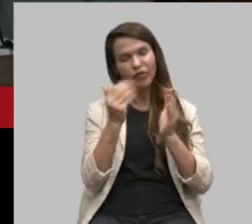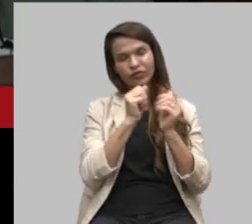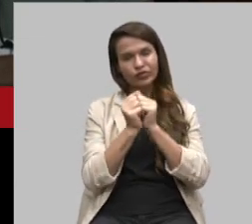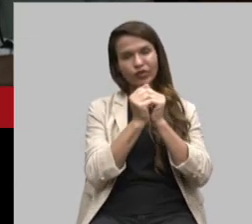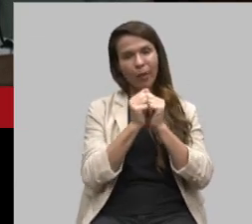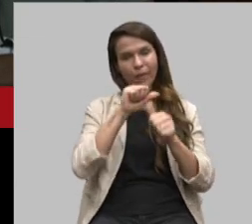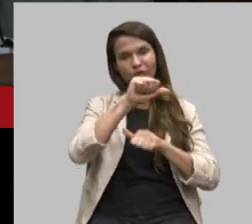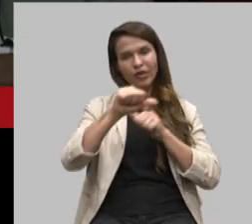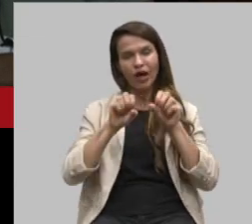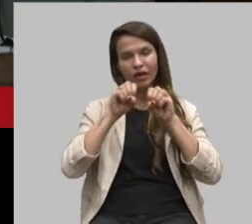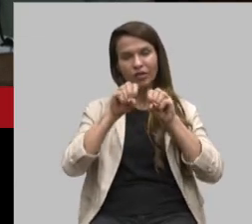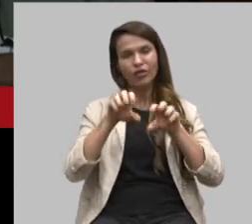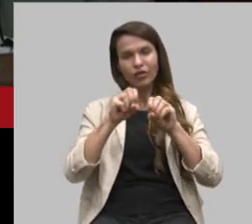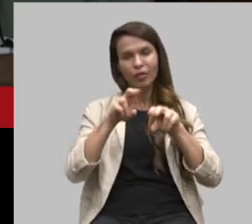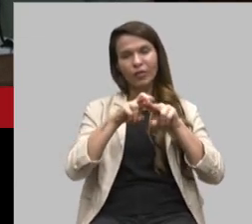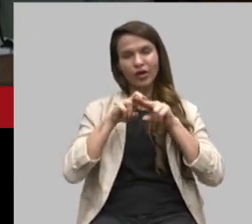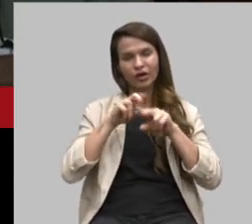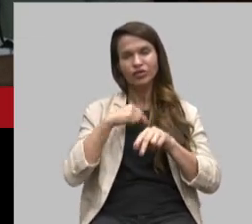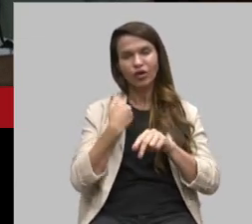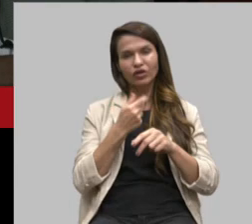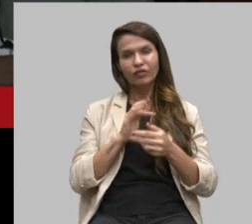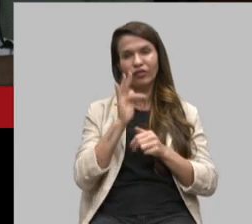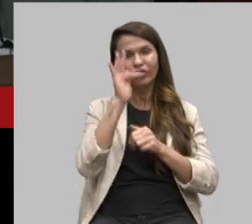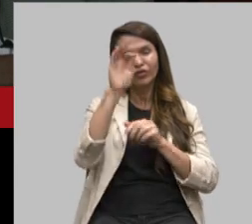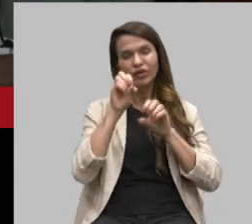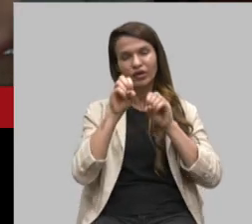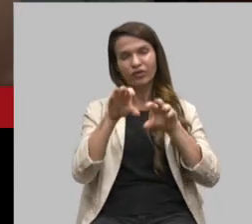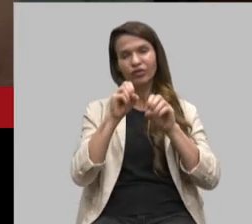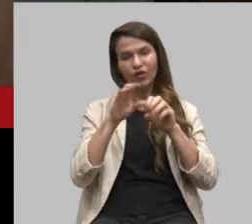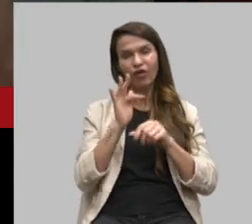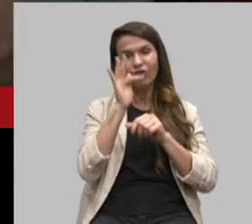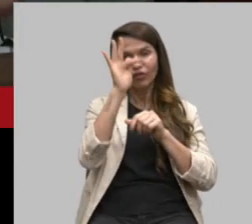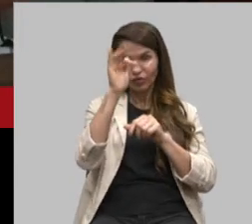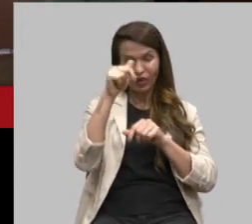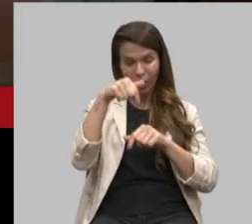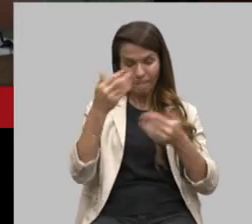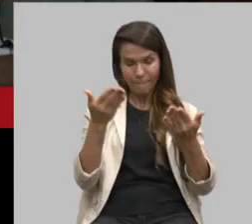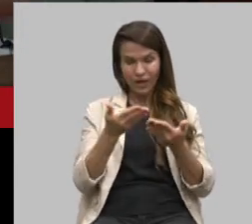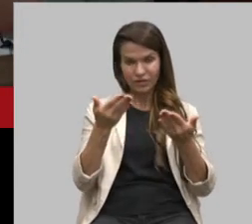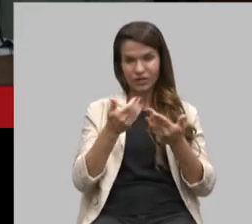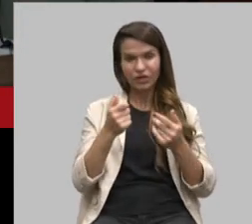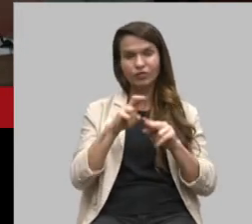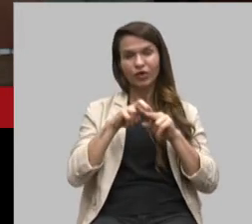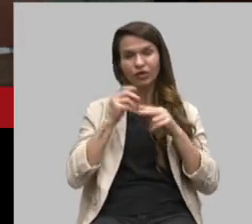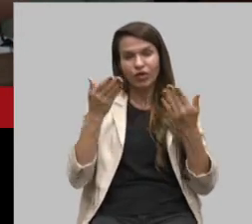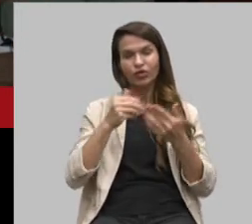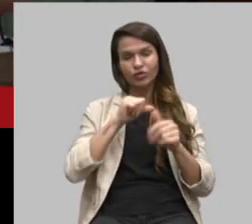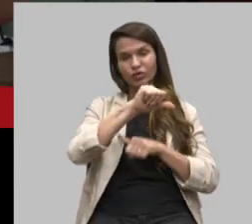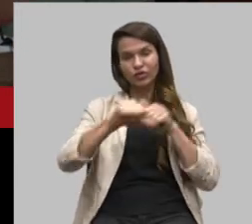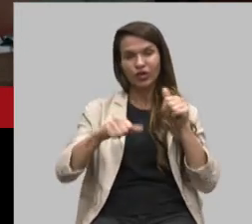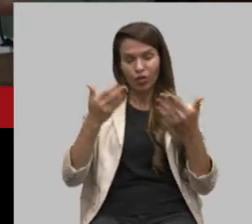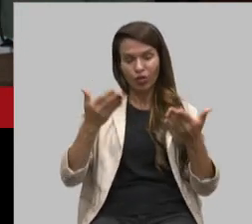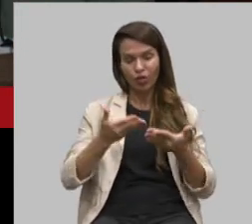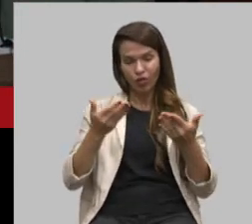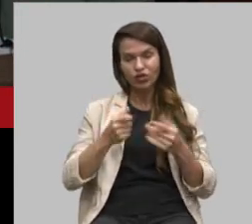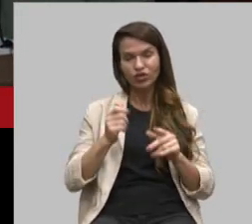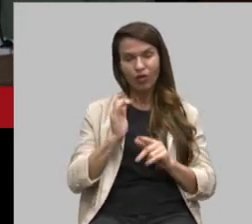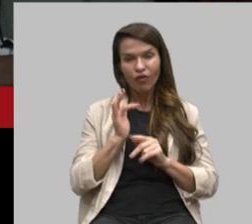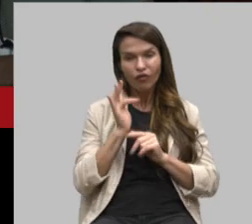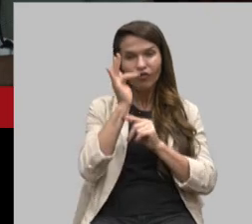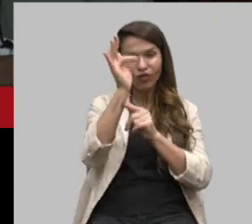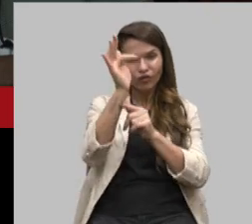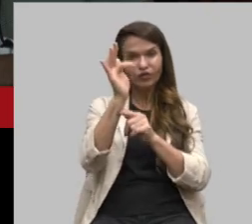educação porque nós somos o futuro da educação futuro não Presente porque hoje Mudamos o hoje e o amanhã e o